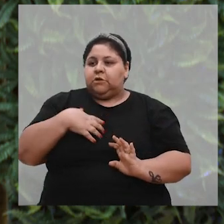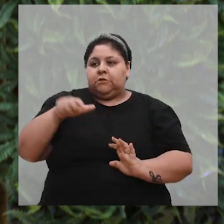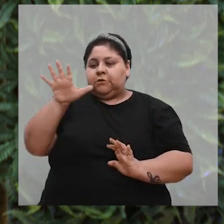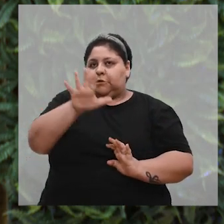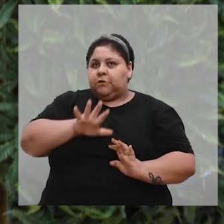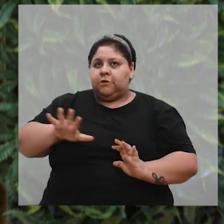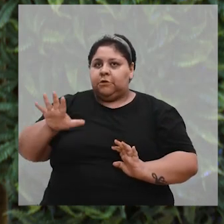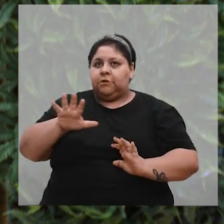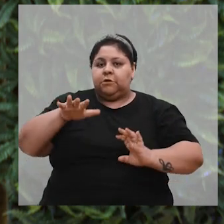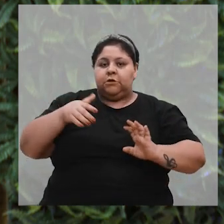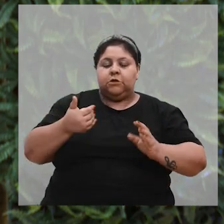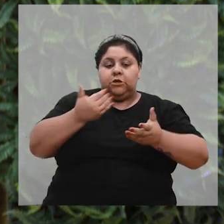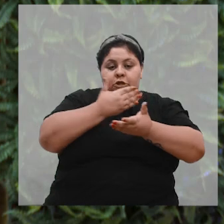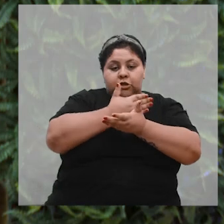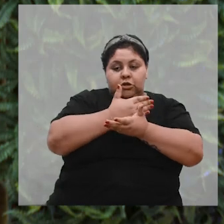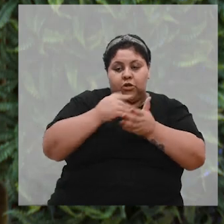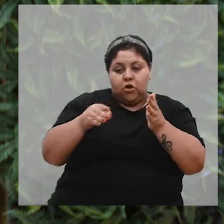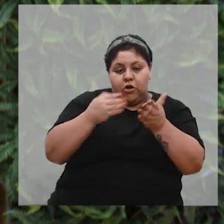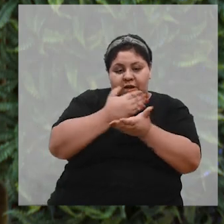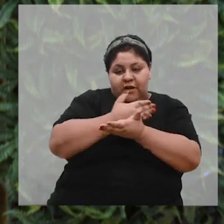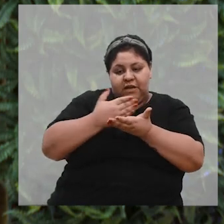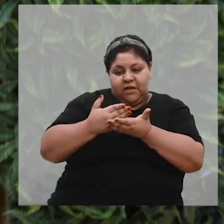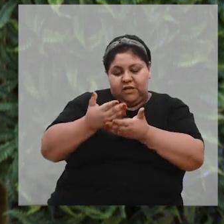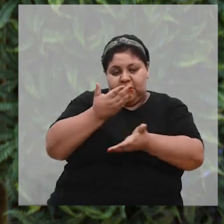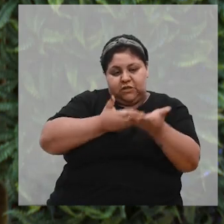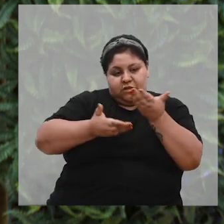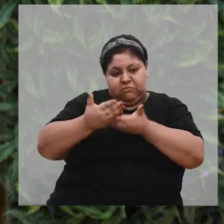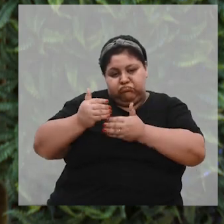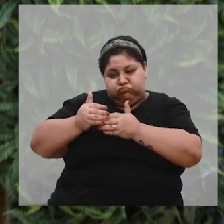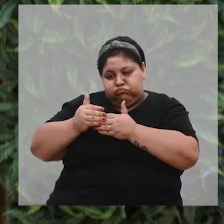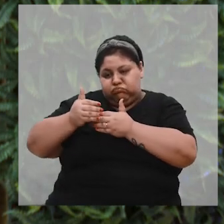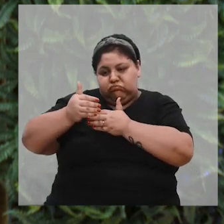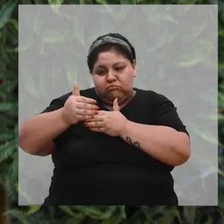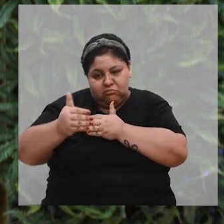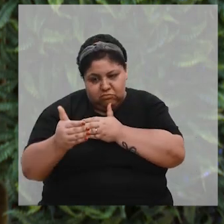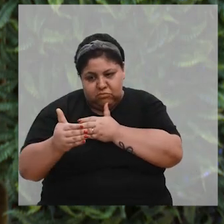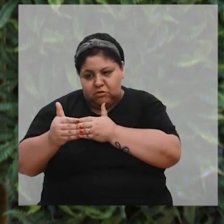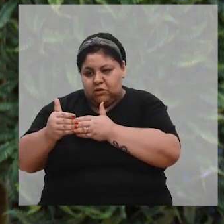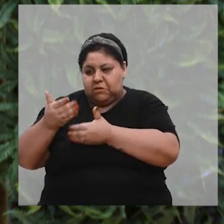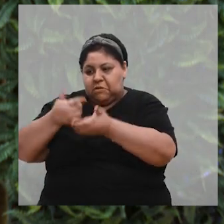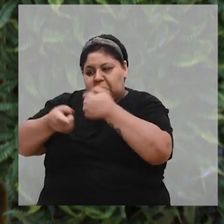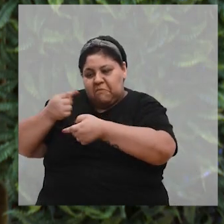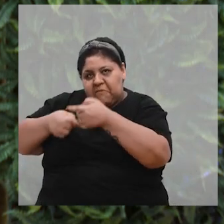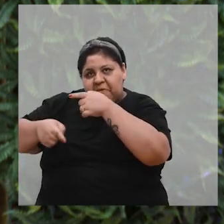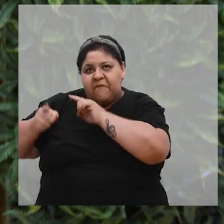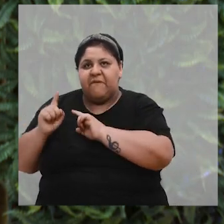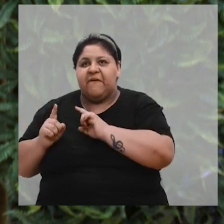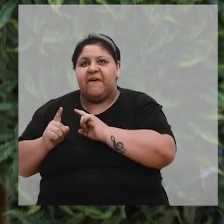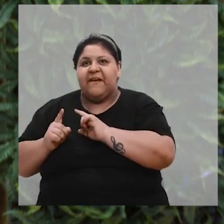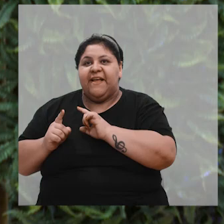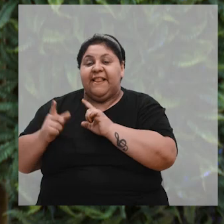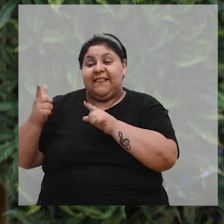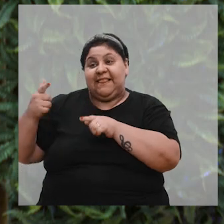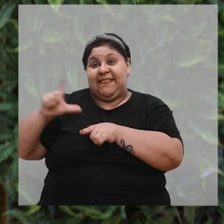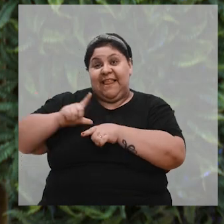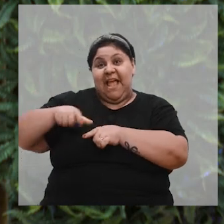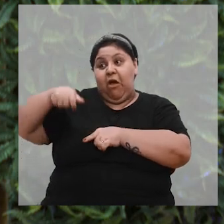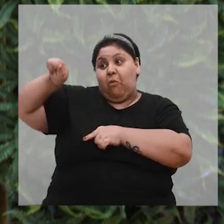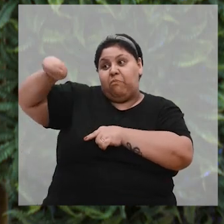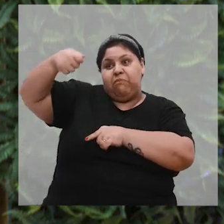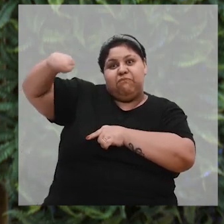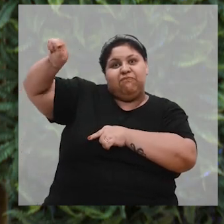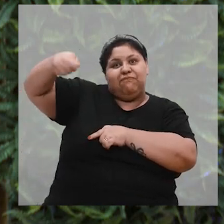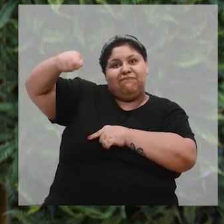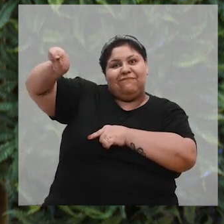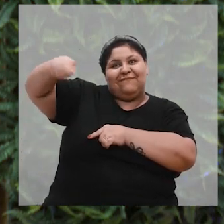da forma integral, assim, então desde quando ele chega, né, até durante o processo, até a sua superação, o tocar o sino, né,